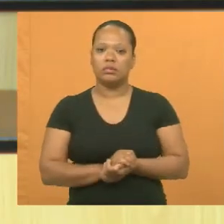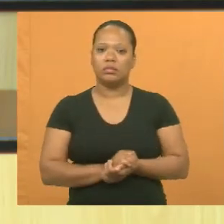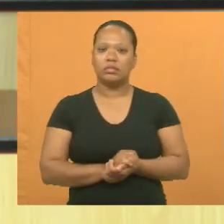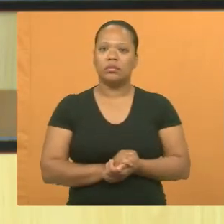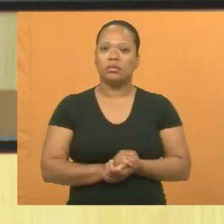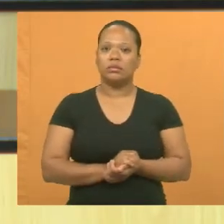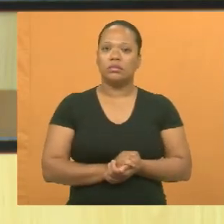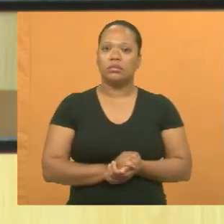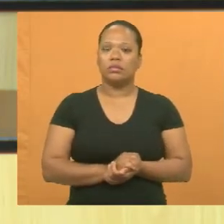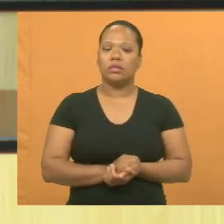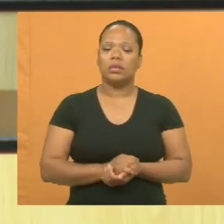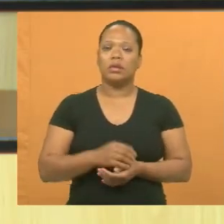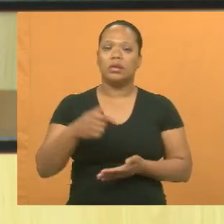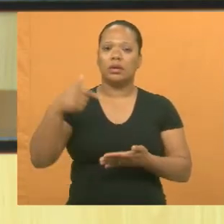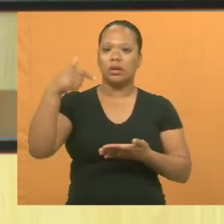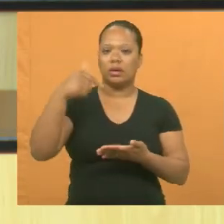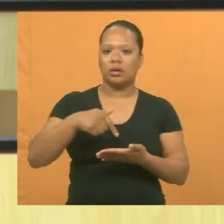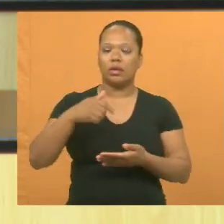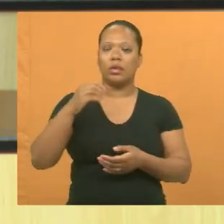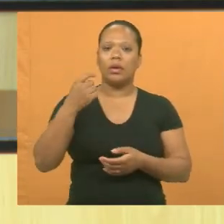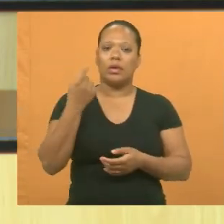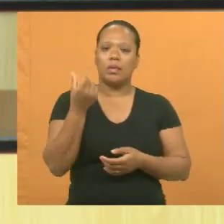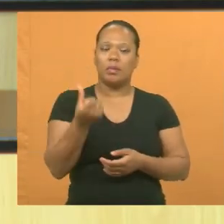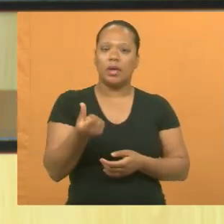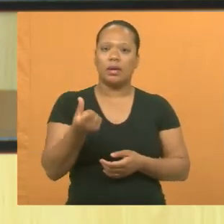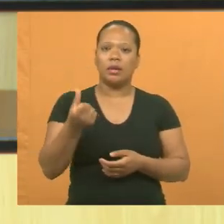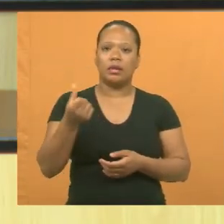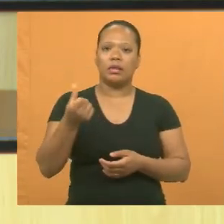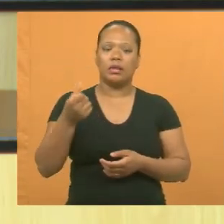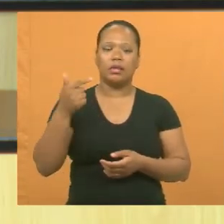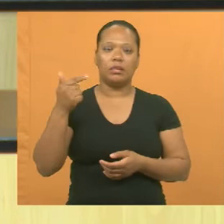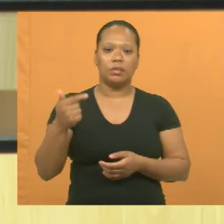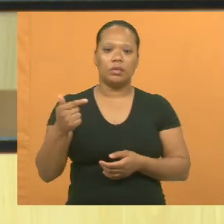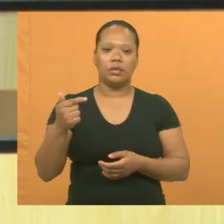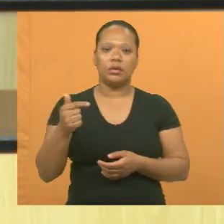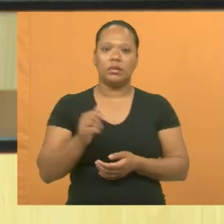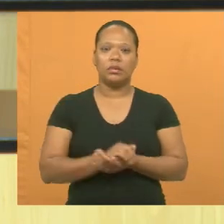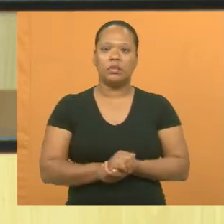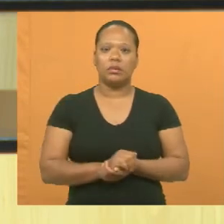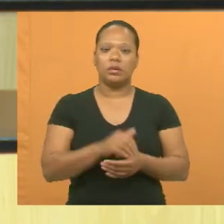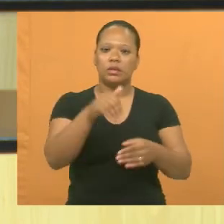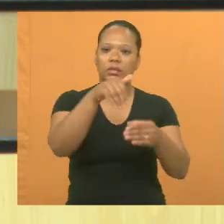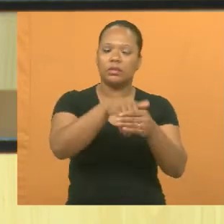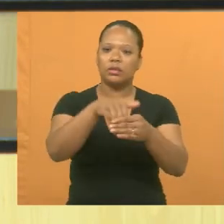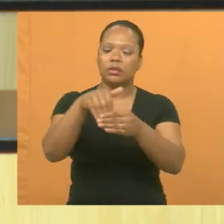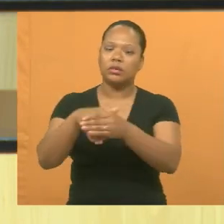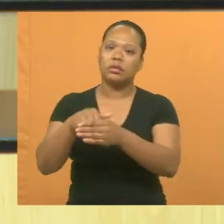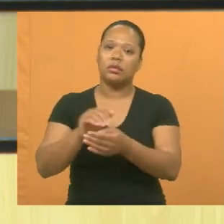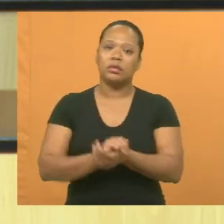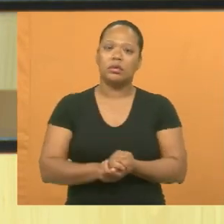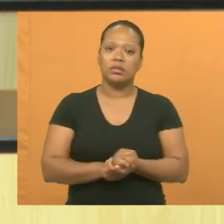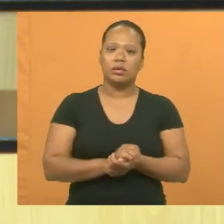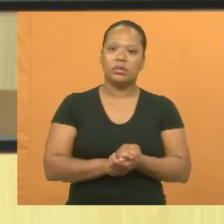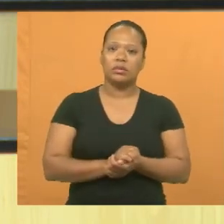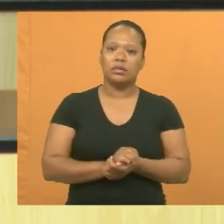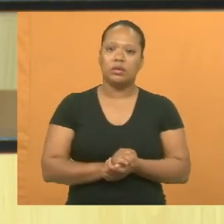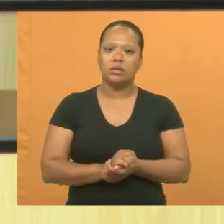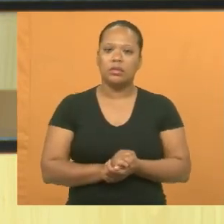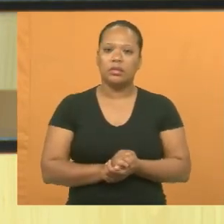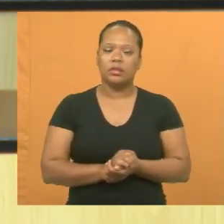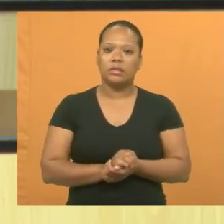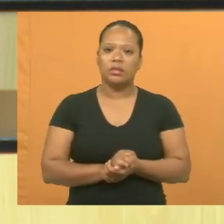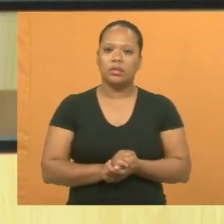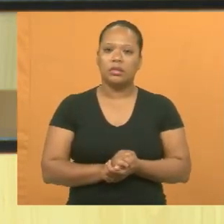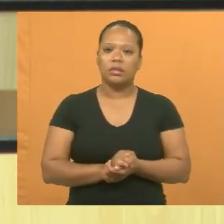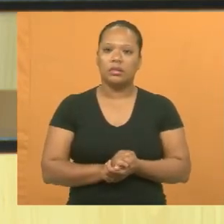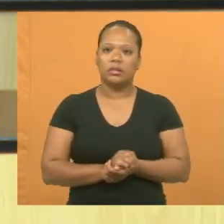cartórios 62 e 396, zonas eleitorais da cidade de Jacareí, solicitando a adoção de